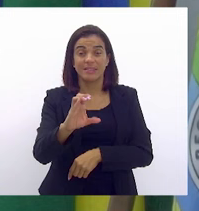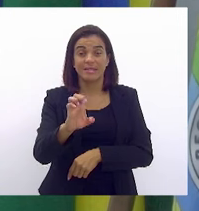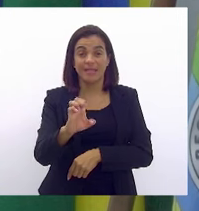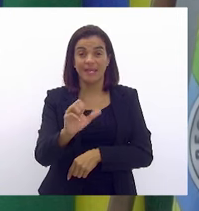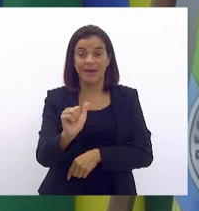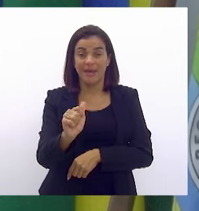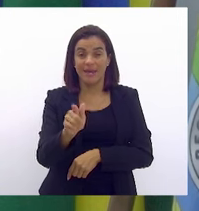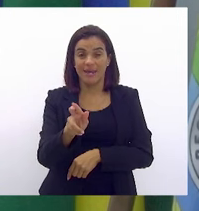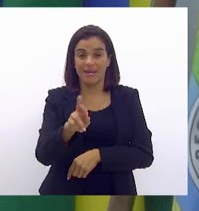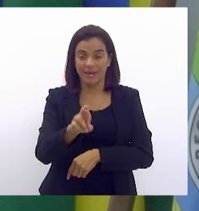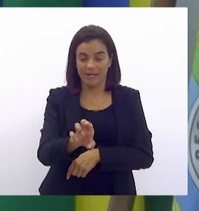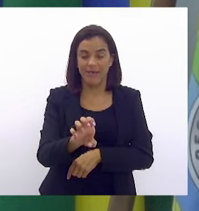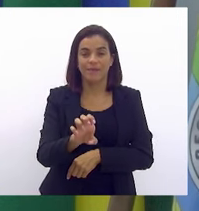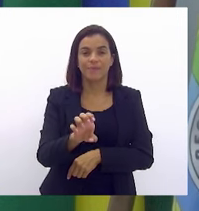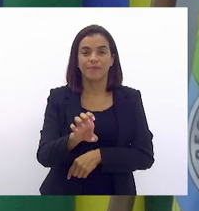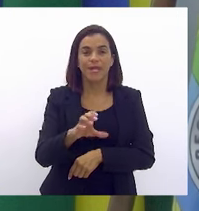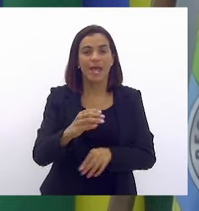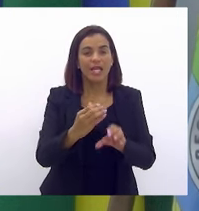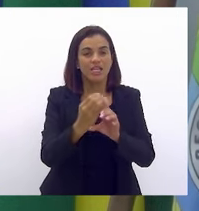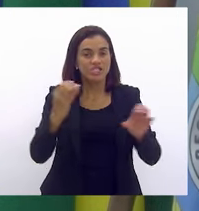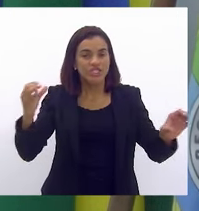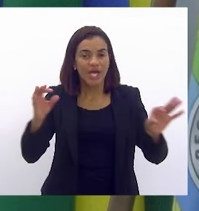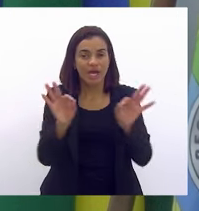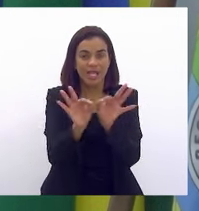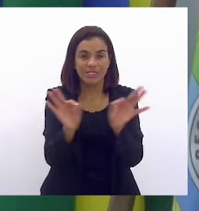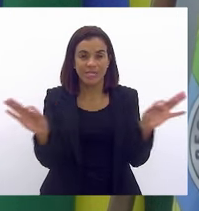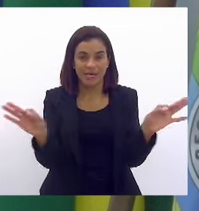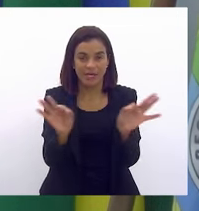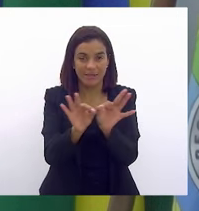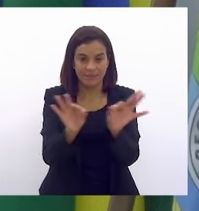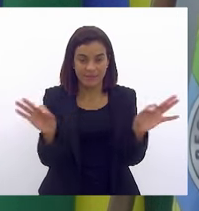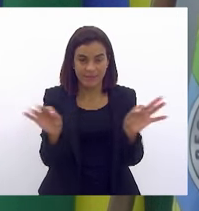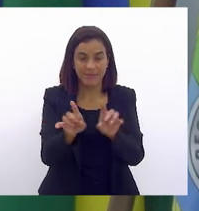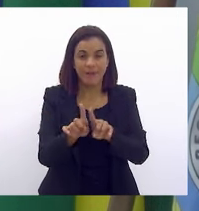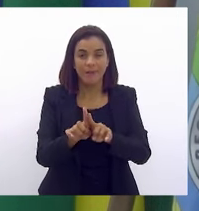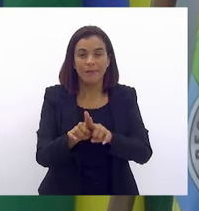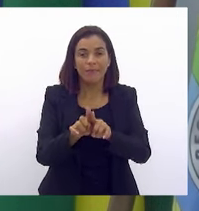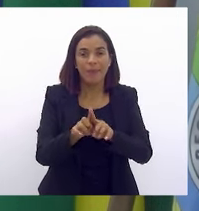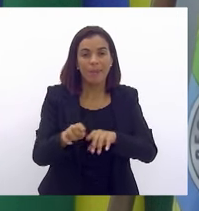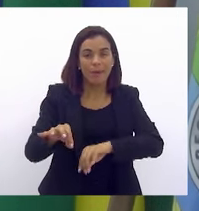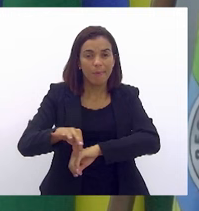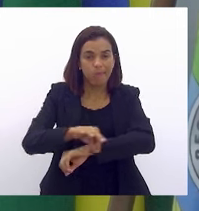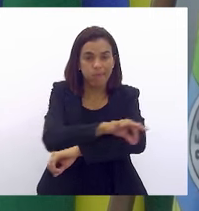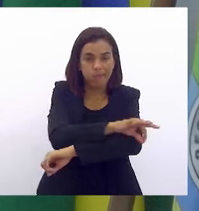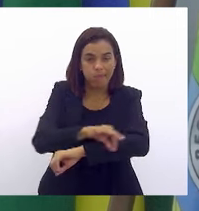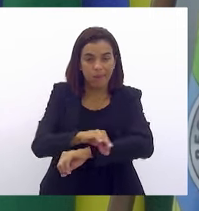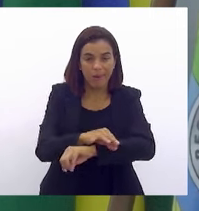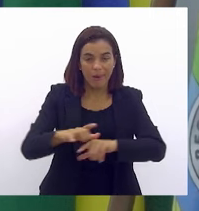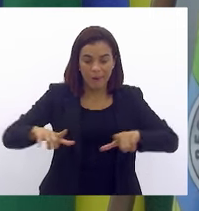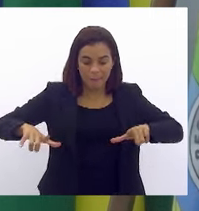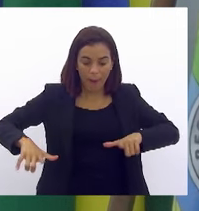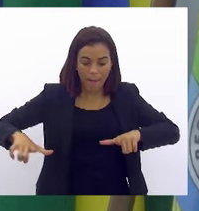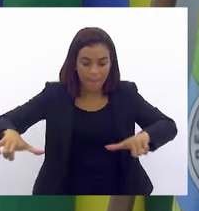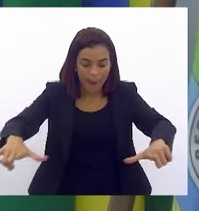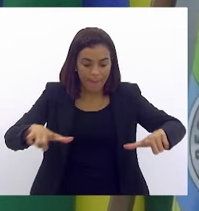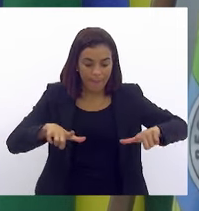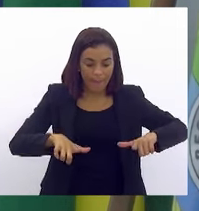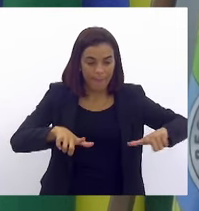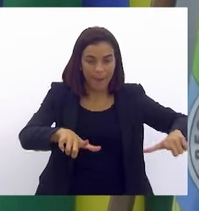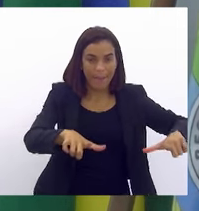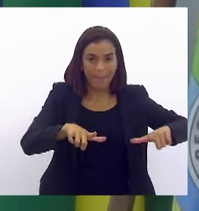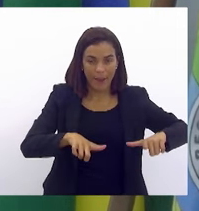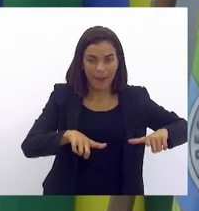Agrimensura, Engenharia de Agrimensura, Engenharia Cartográfica e a Geografia. Então, é